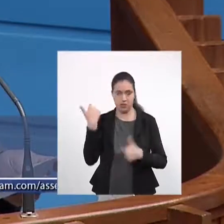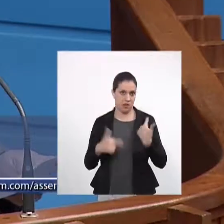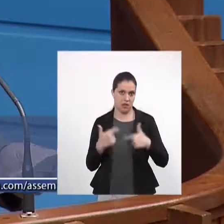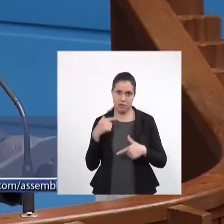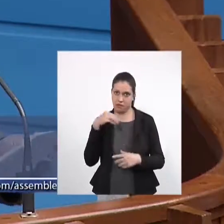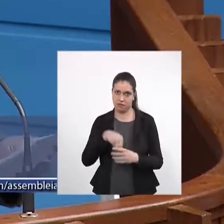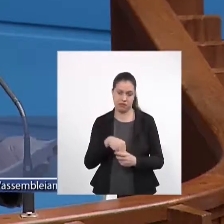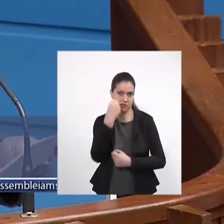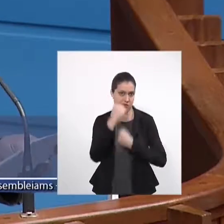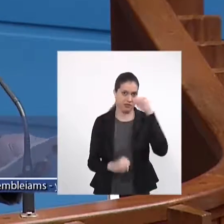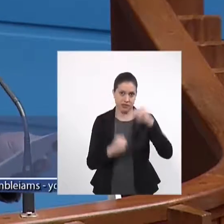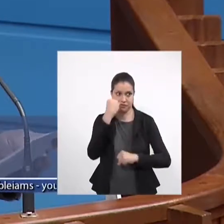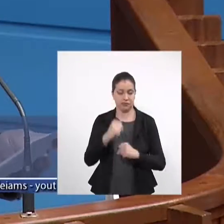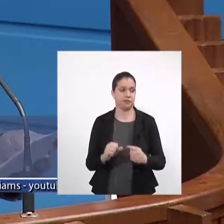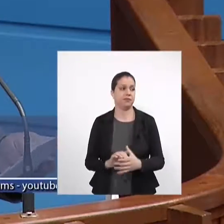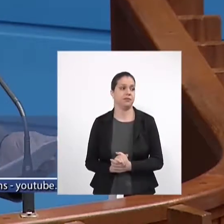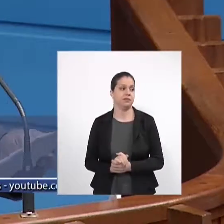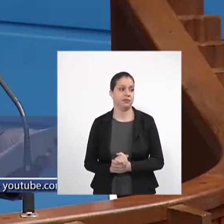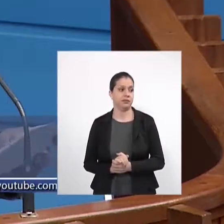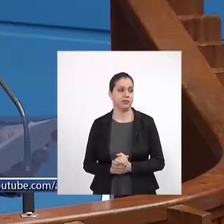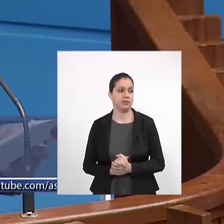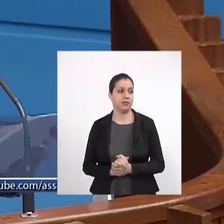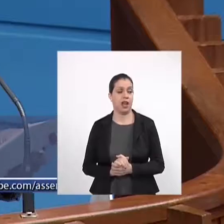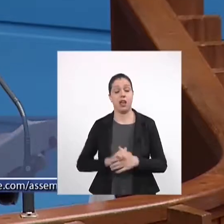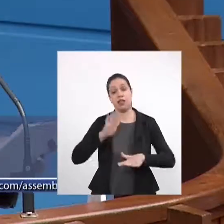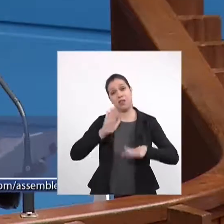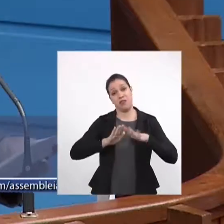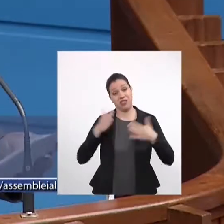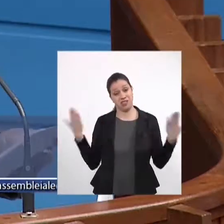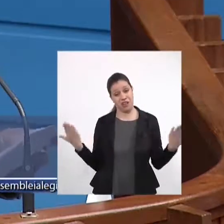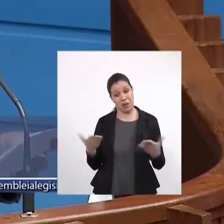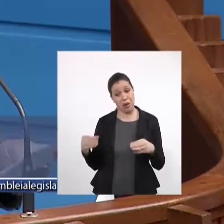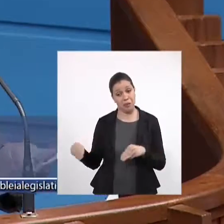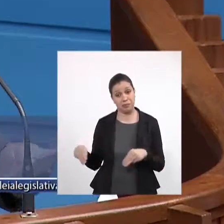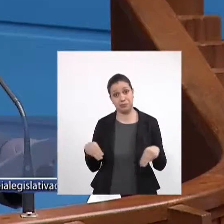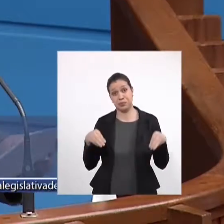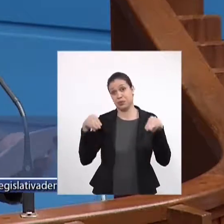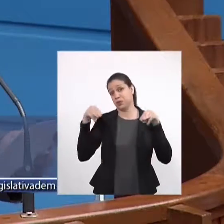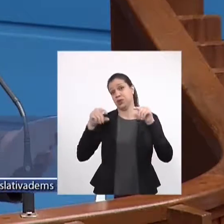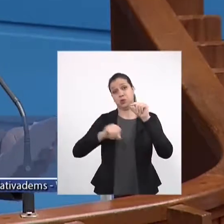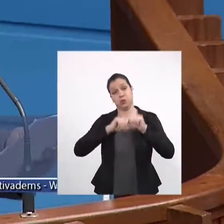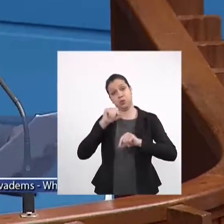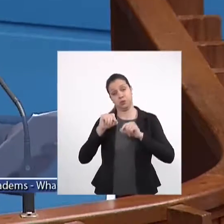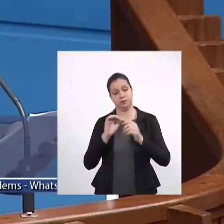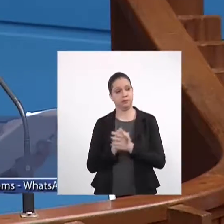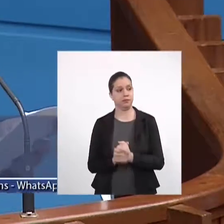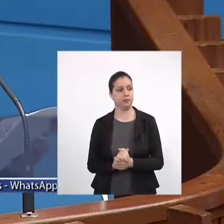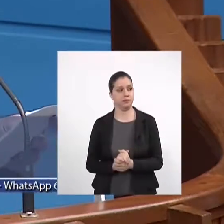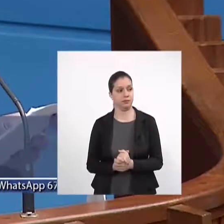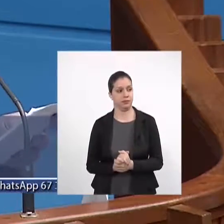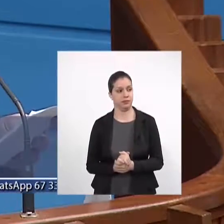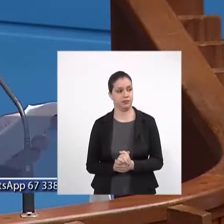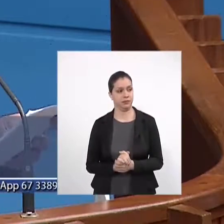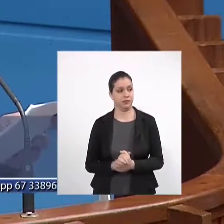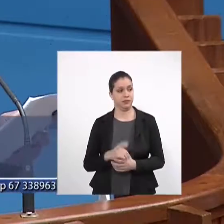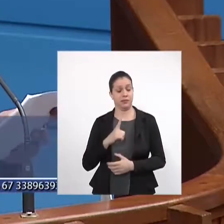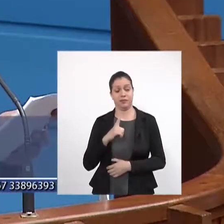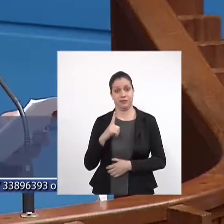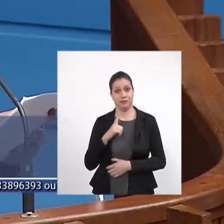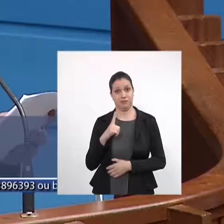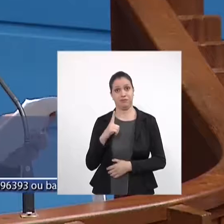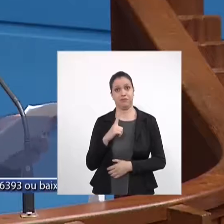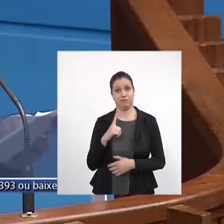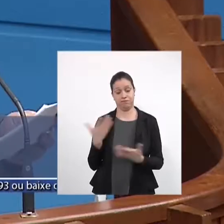trabalhadores. Parodiando Chaplin, talvez os tempos modernos, que atinge a tradicional versão histórica do jornal